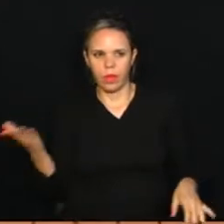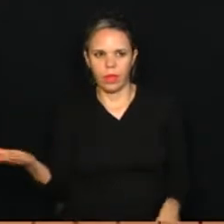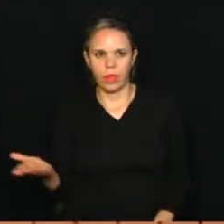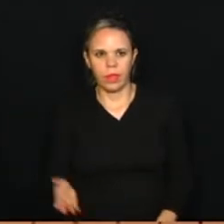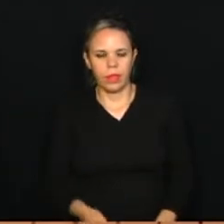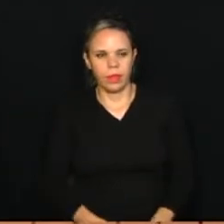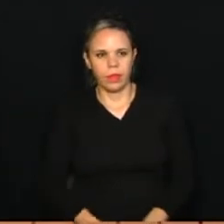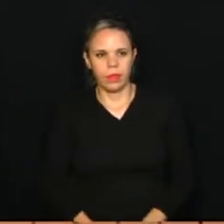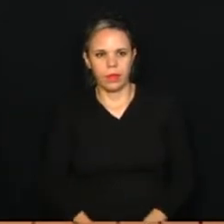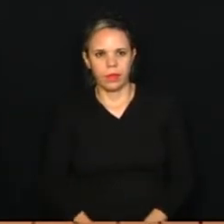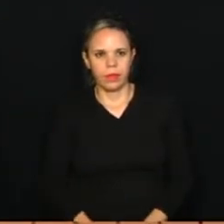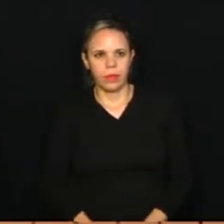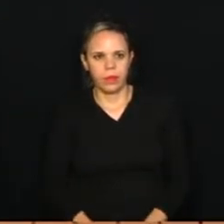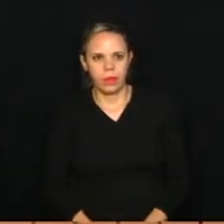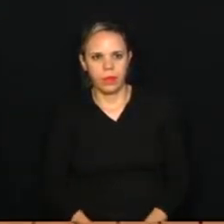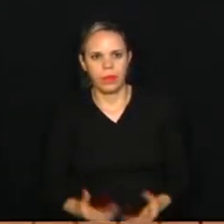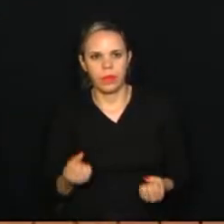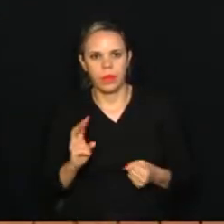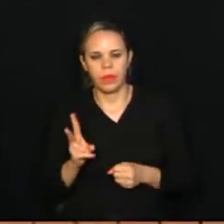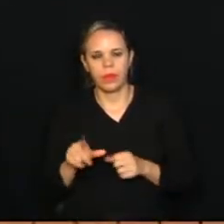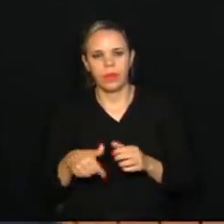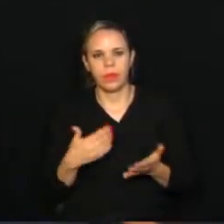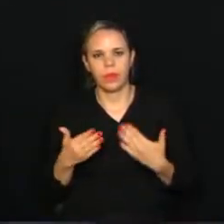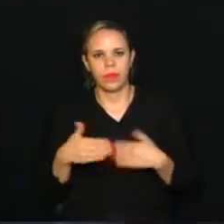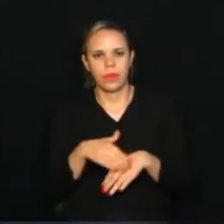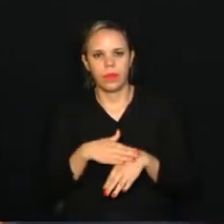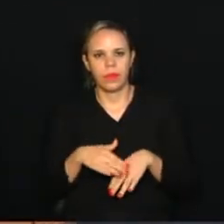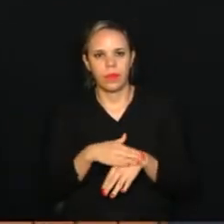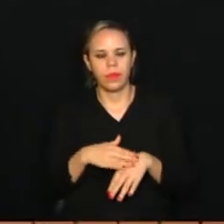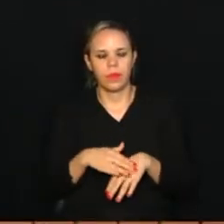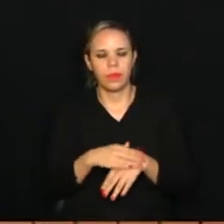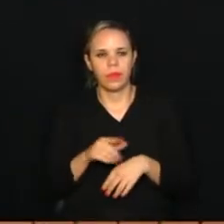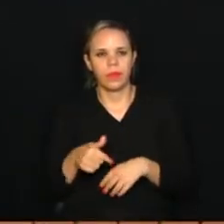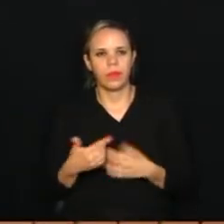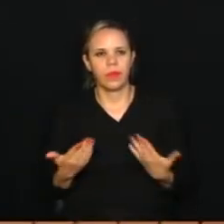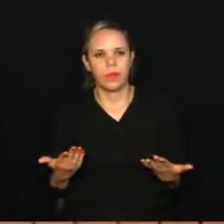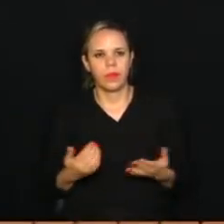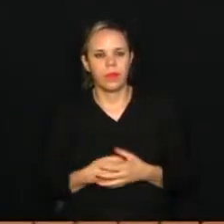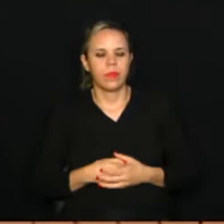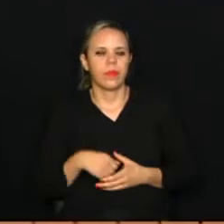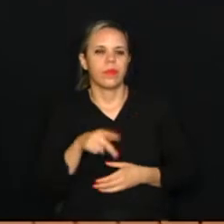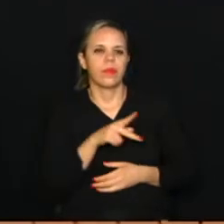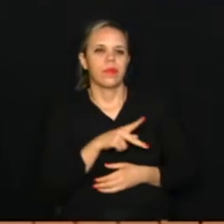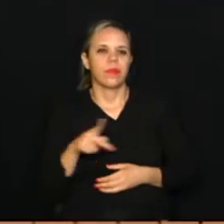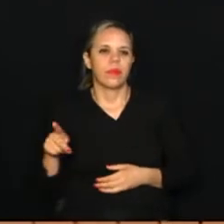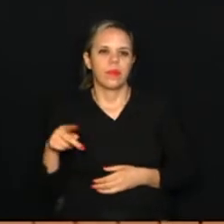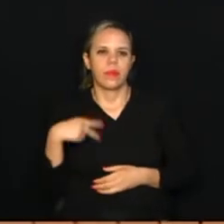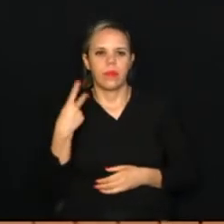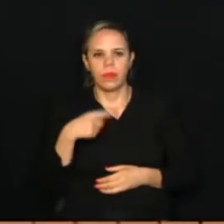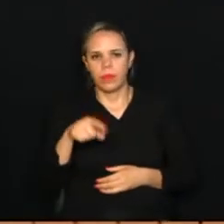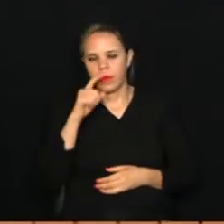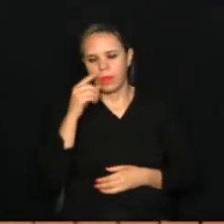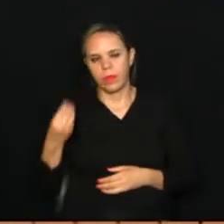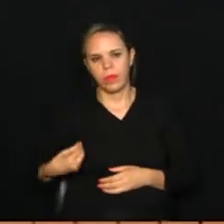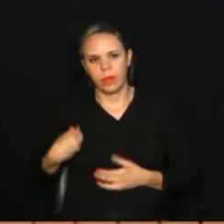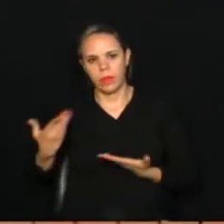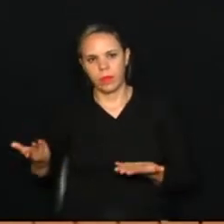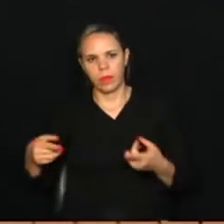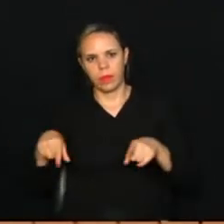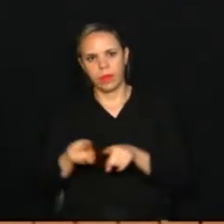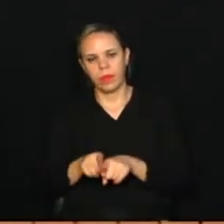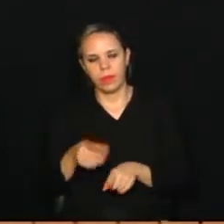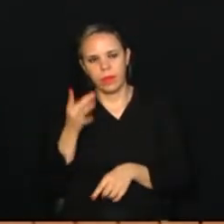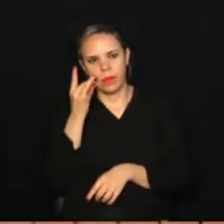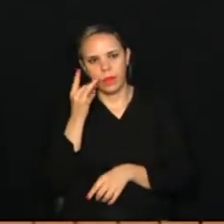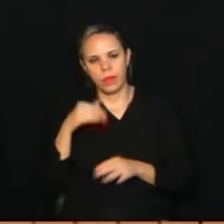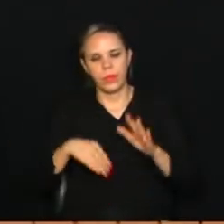Muito obrigado e vamos nos falando depois. Bom, o presidente Zé Carlos está com a gente aqui também presencialmente